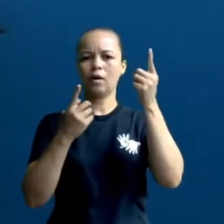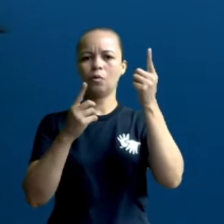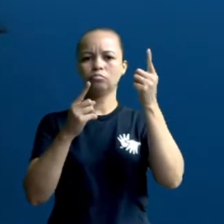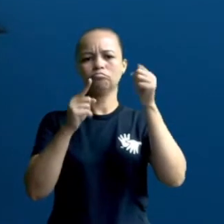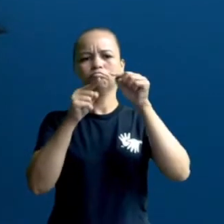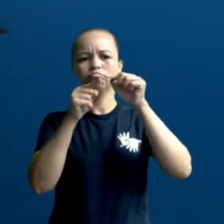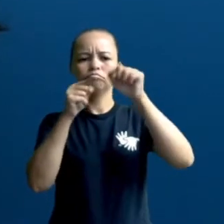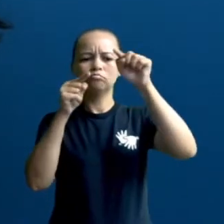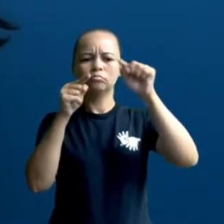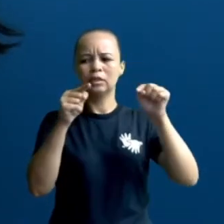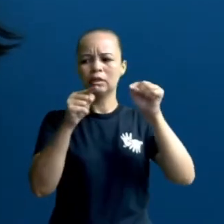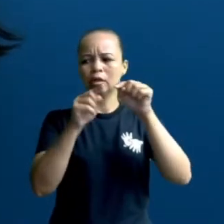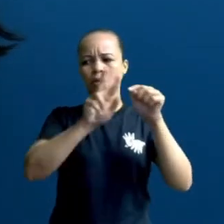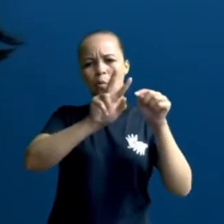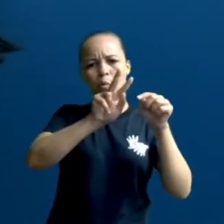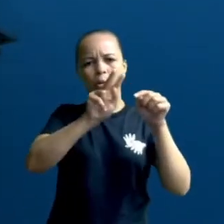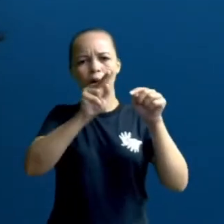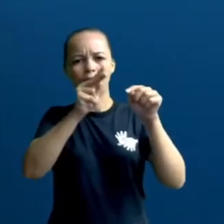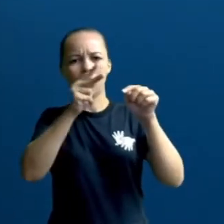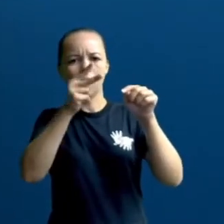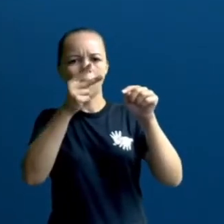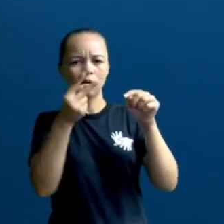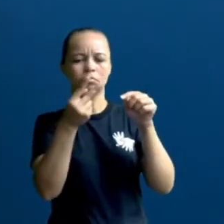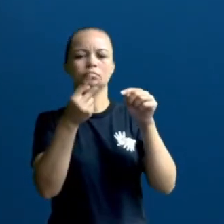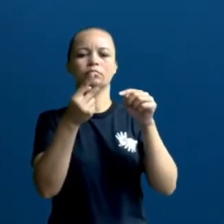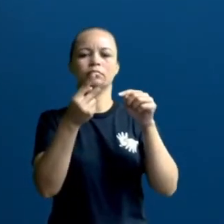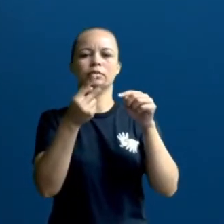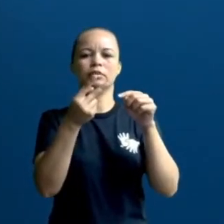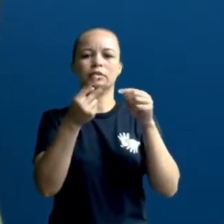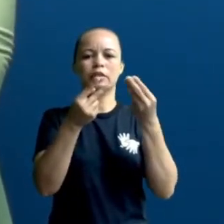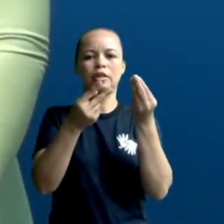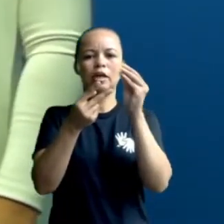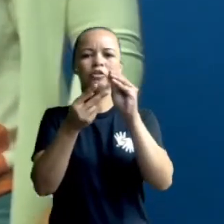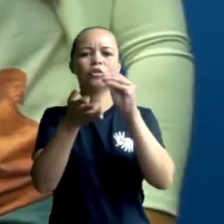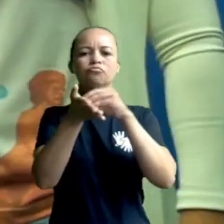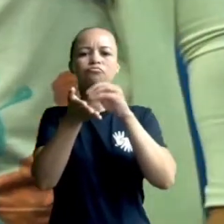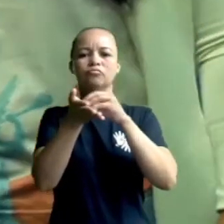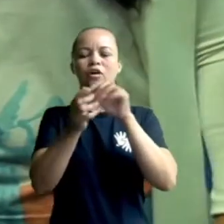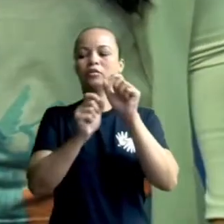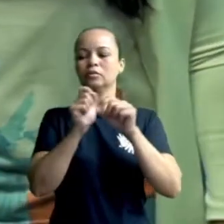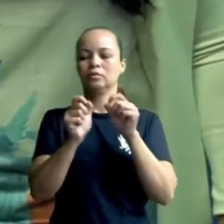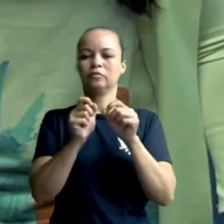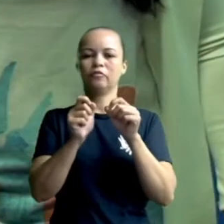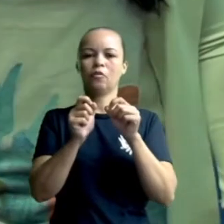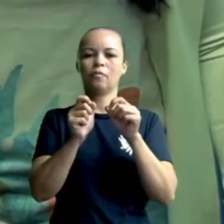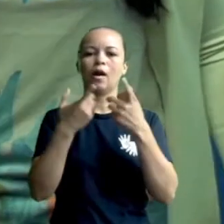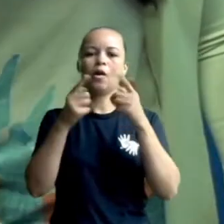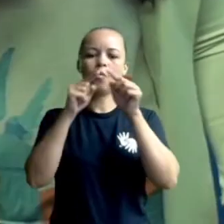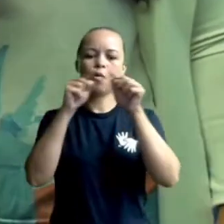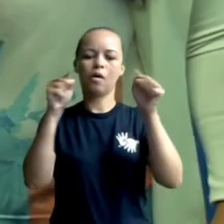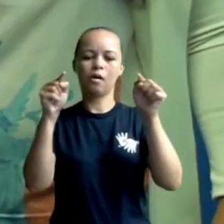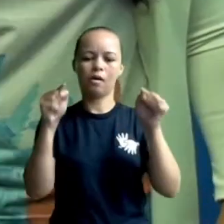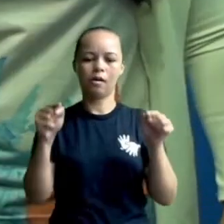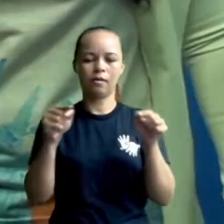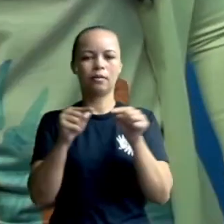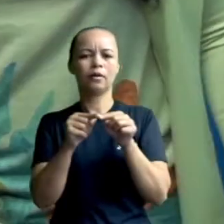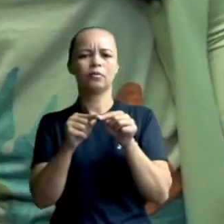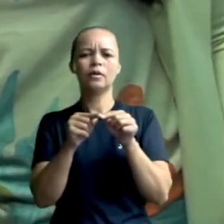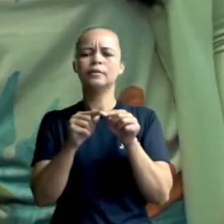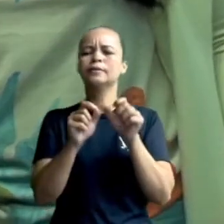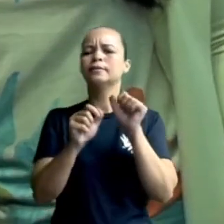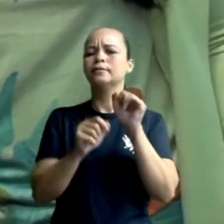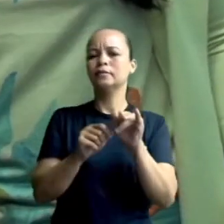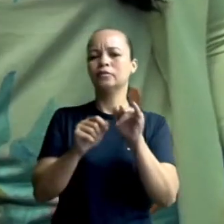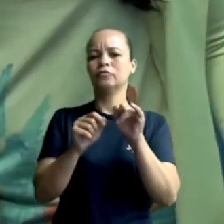Se eu pegar esse triângulo e encaixar aqui onde está faltando, vai formar um retângulo. Se vai